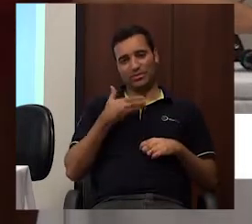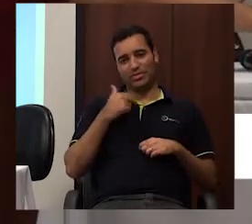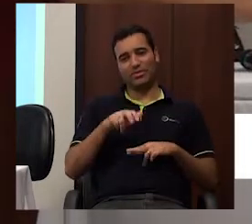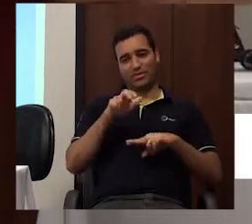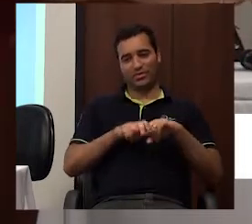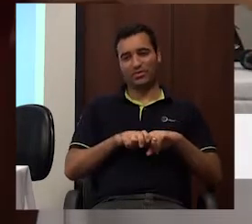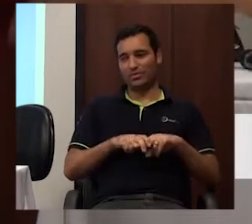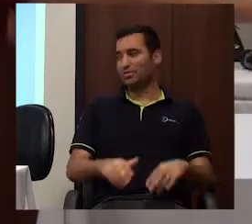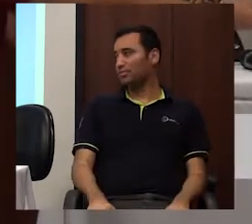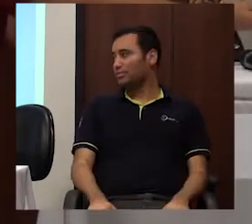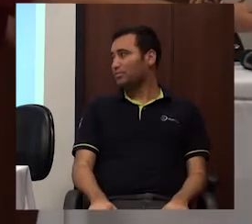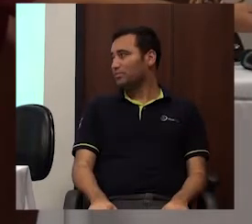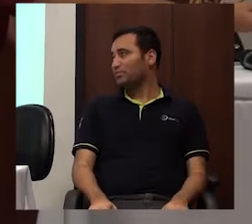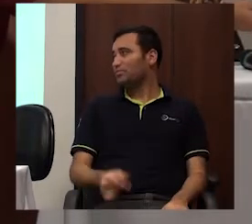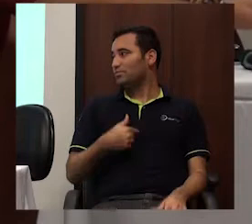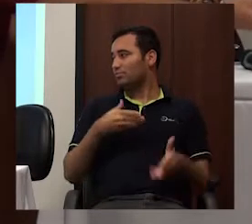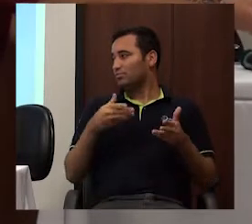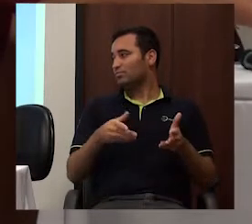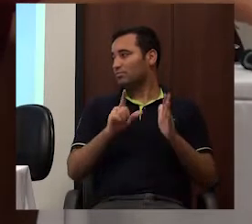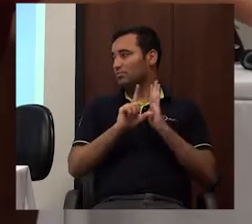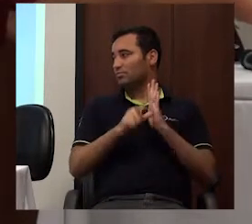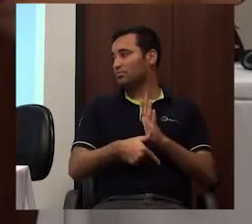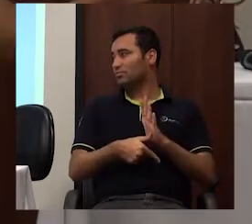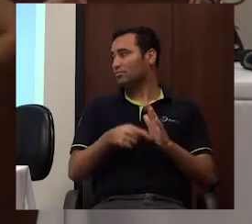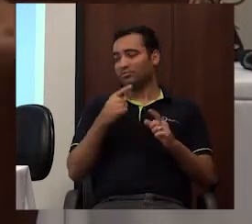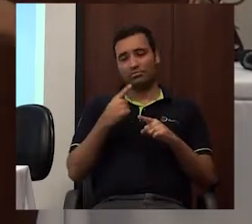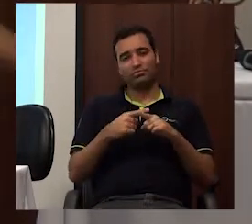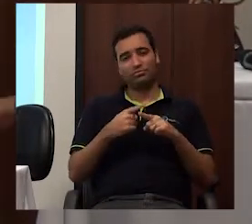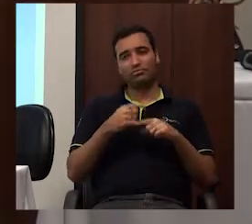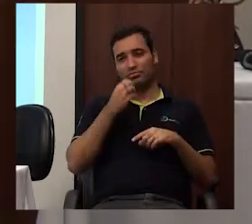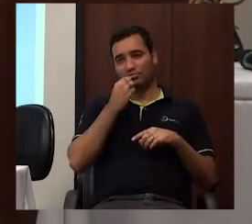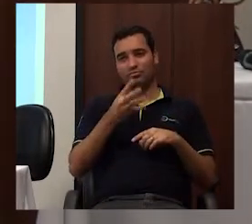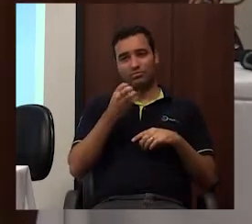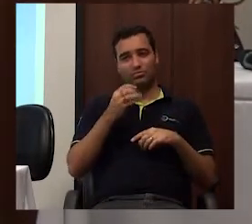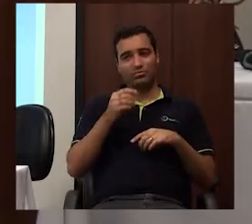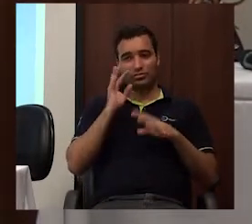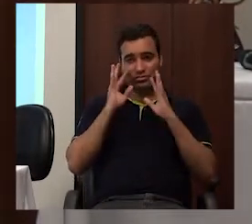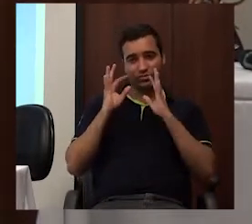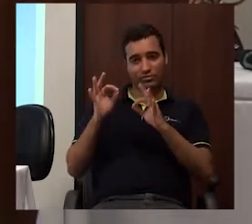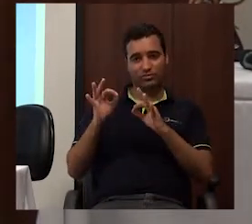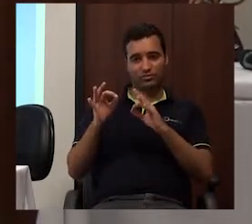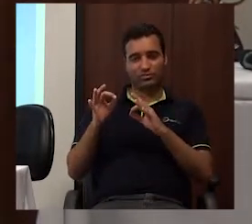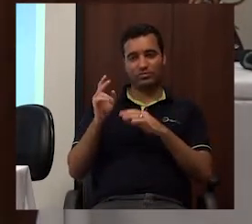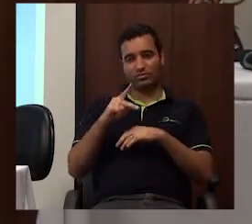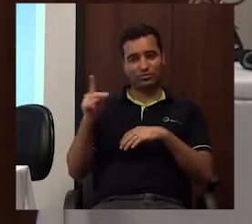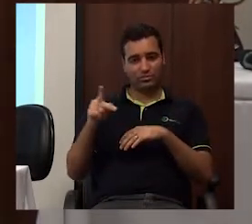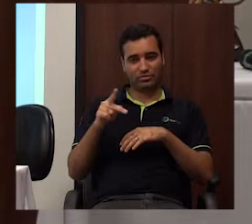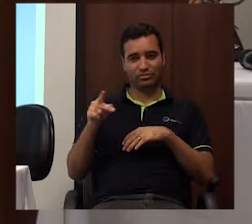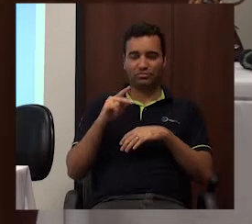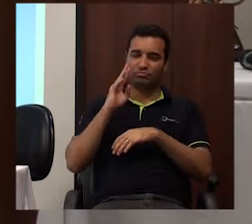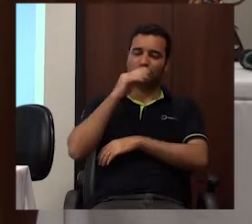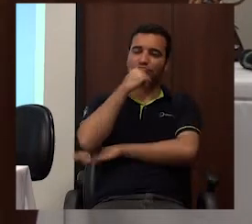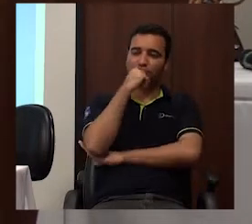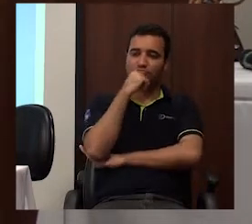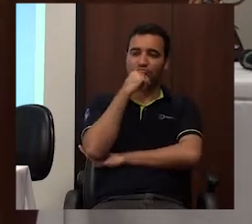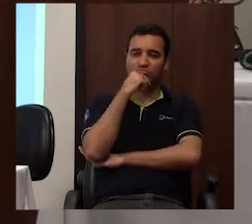Bom, eu cheguei um pouquinho atrasada e foi bom que eu pude ouvir a fala da professora Nicéia, e eu acredito que